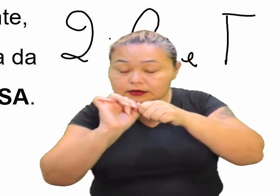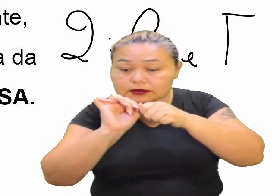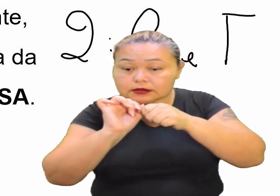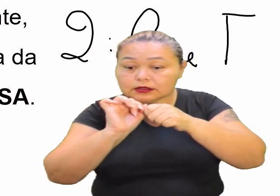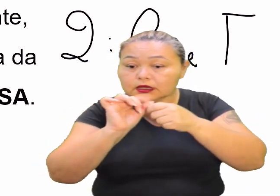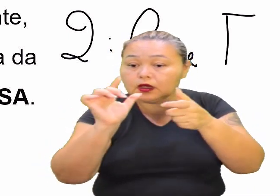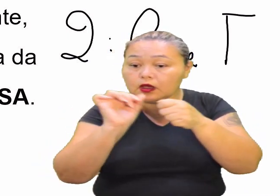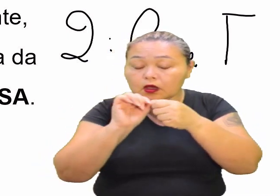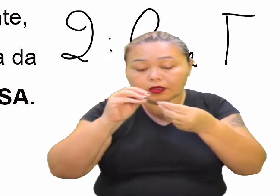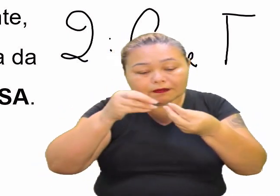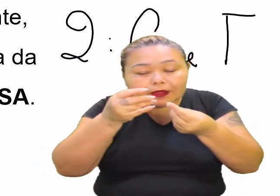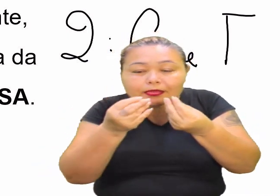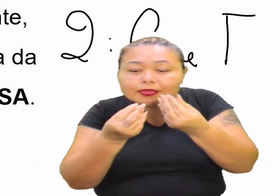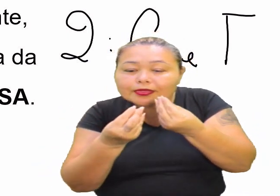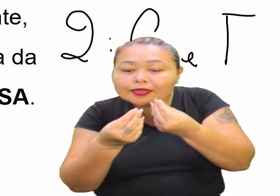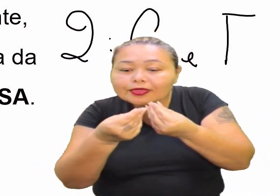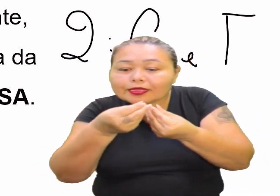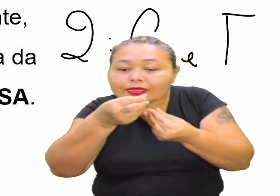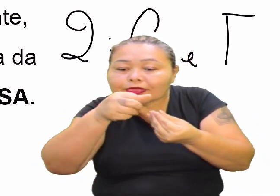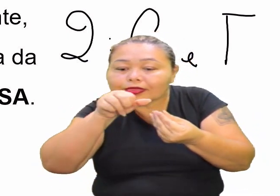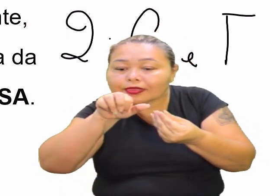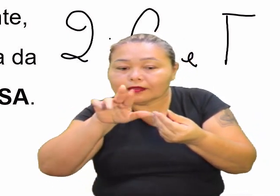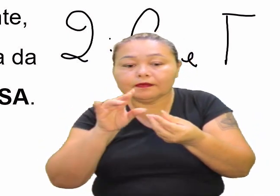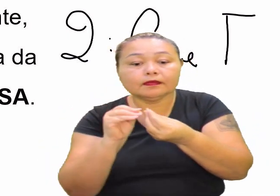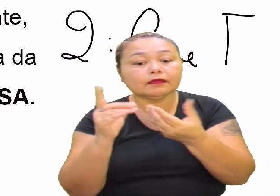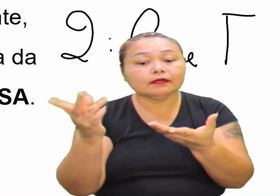verde rugosa. Professor!